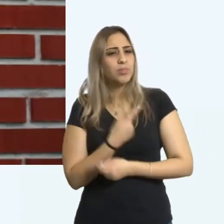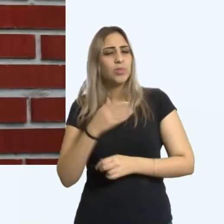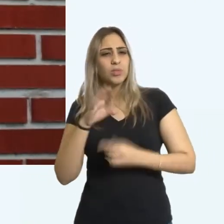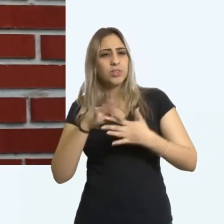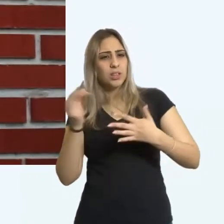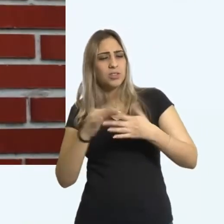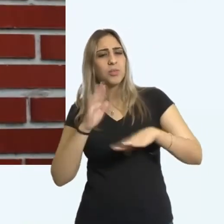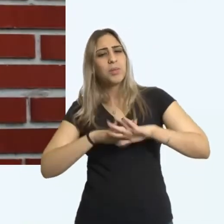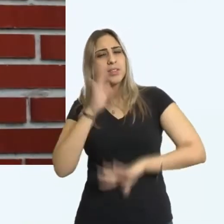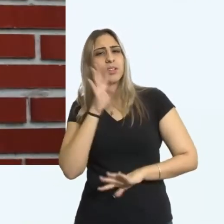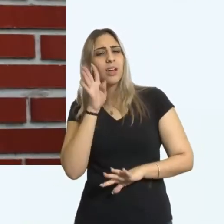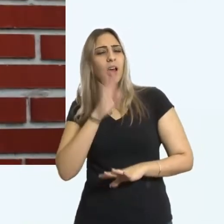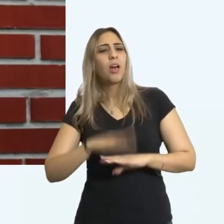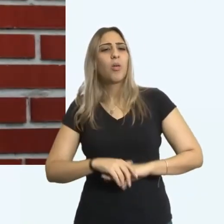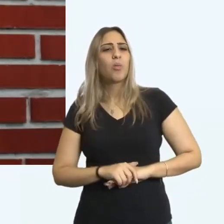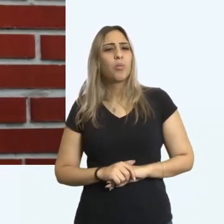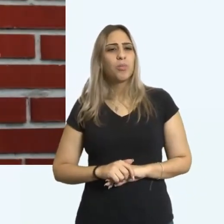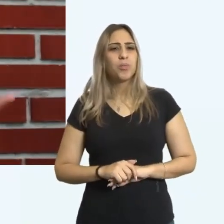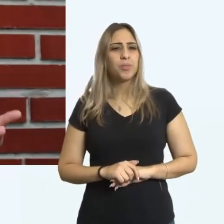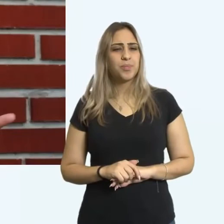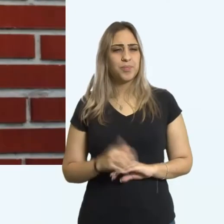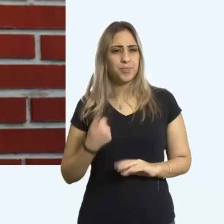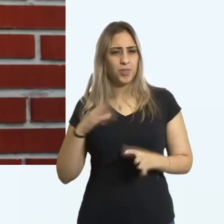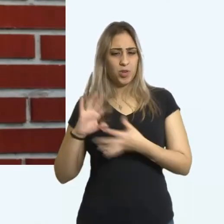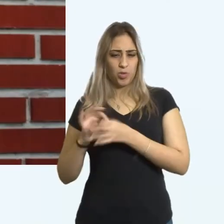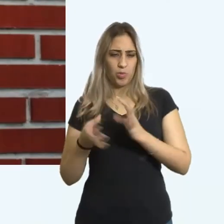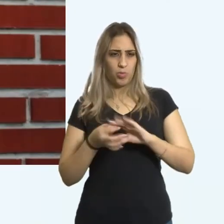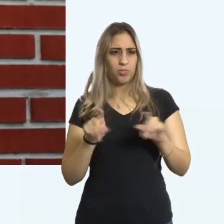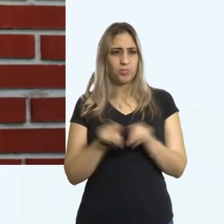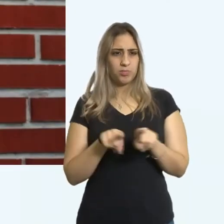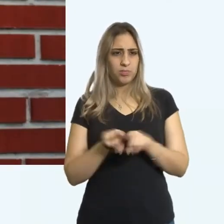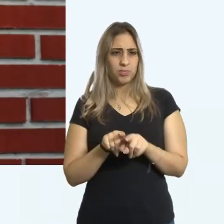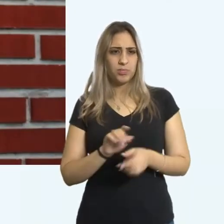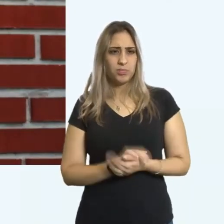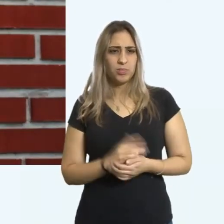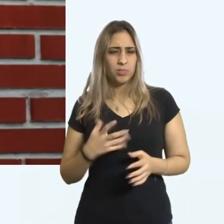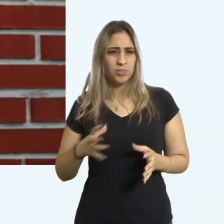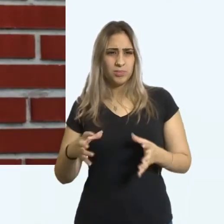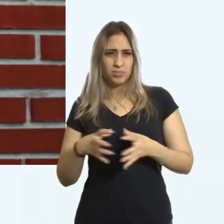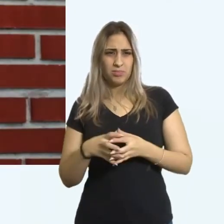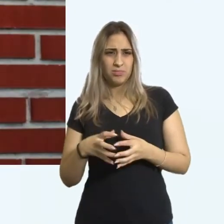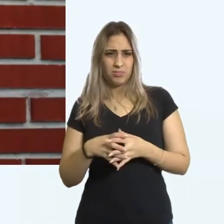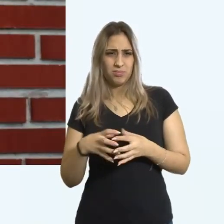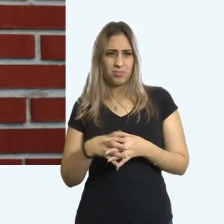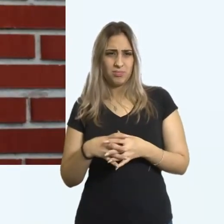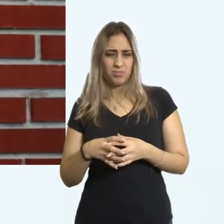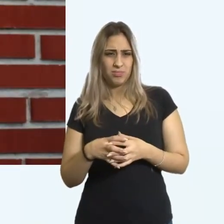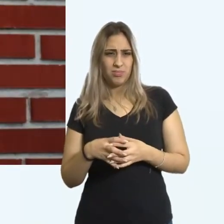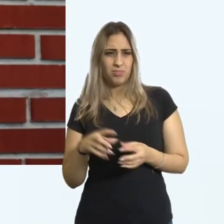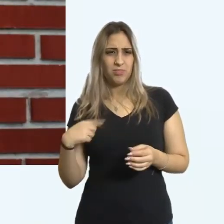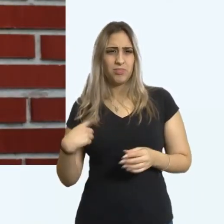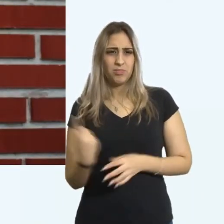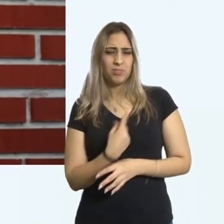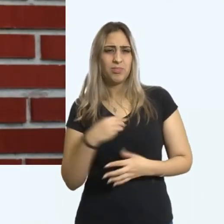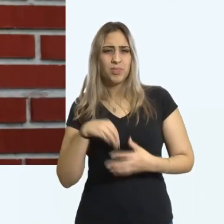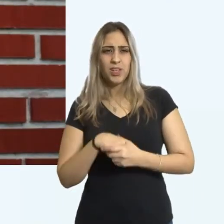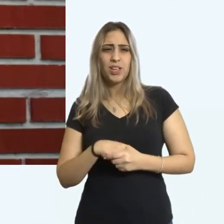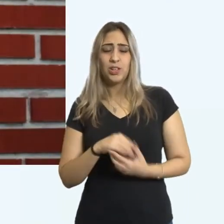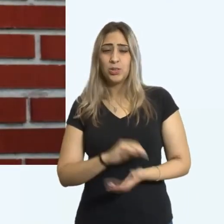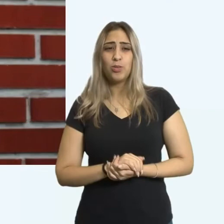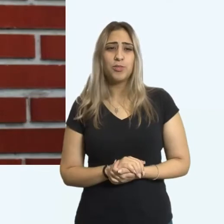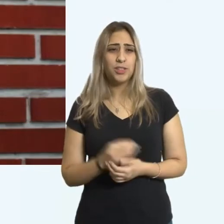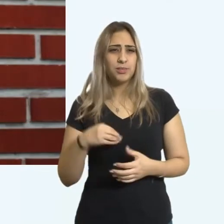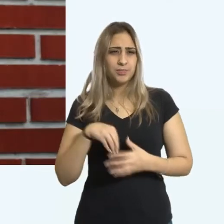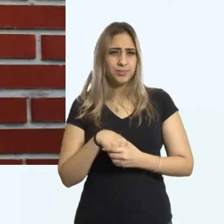mente não foi mais legal ainda aí ele tava com um texto tão dele onde estava muito um pau a gente não saber o que não que